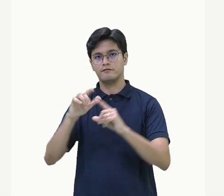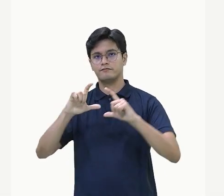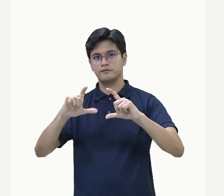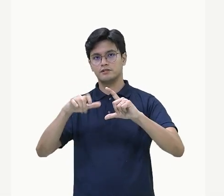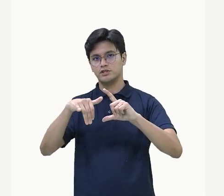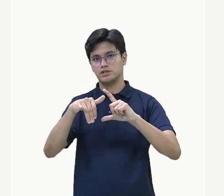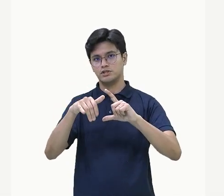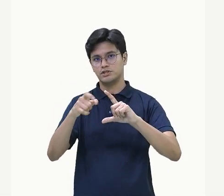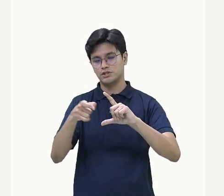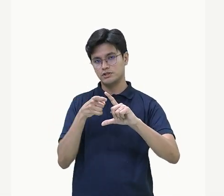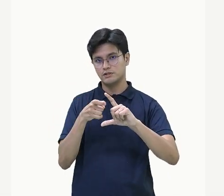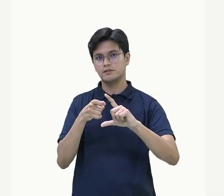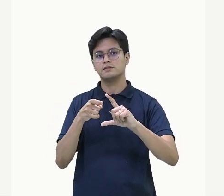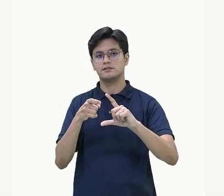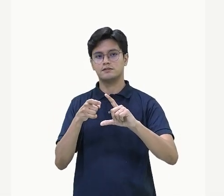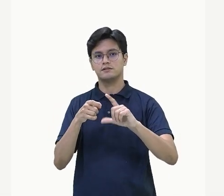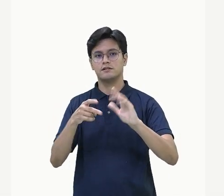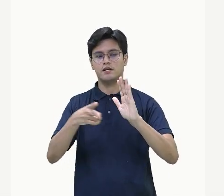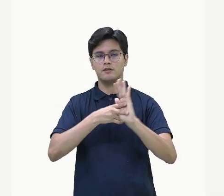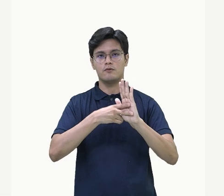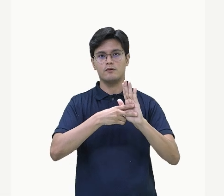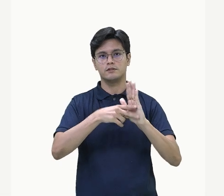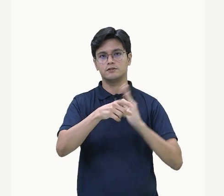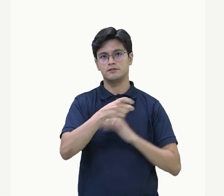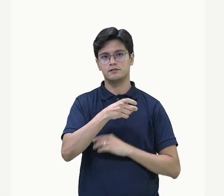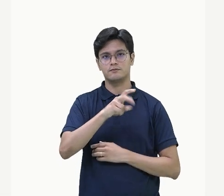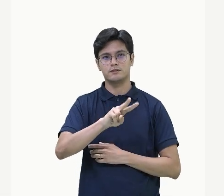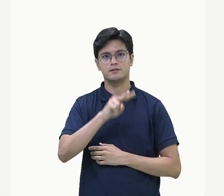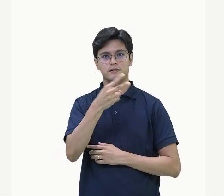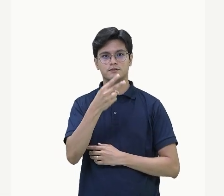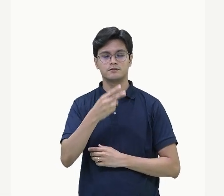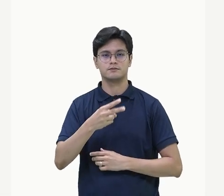x elevado ao quadrado, correto?